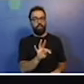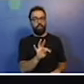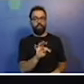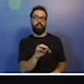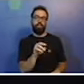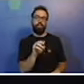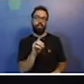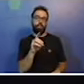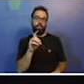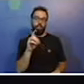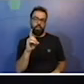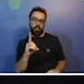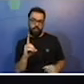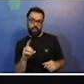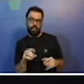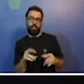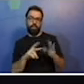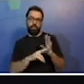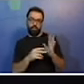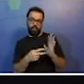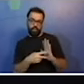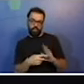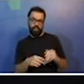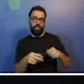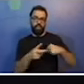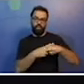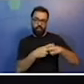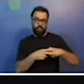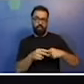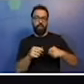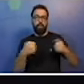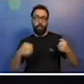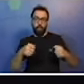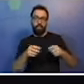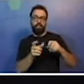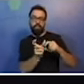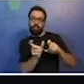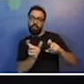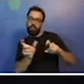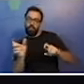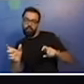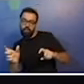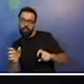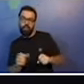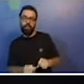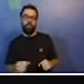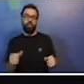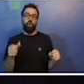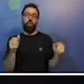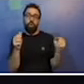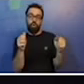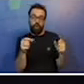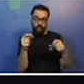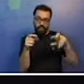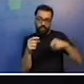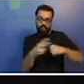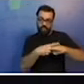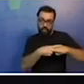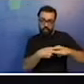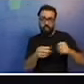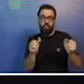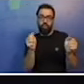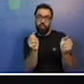de um complemento, vem acompanhado do ser, que é um pronome apassivador, esse